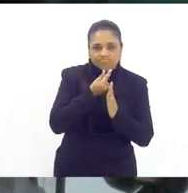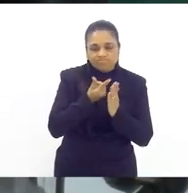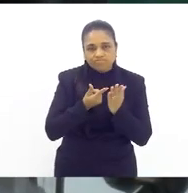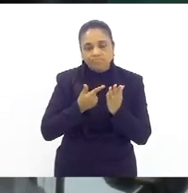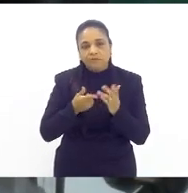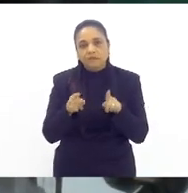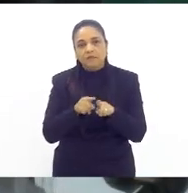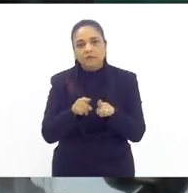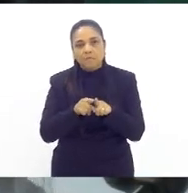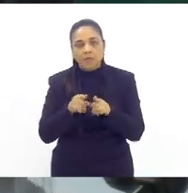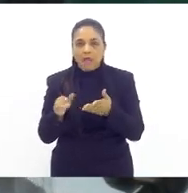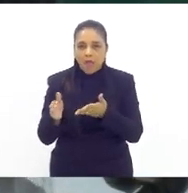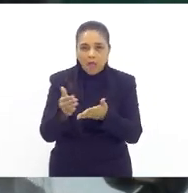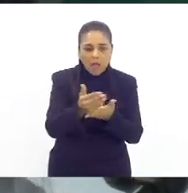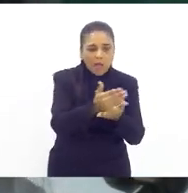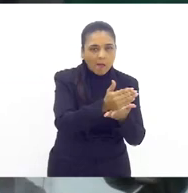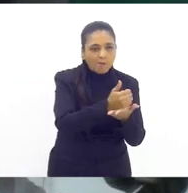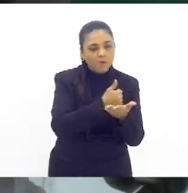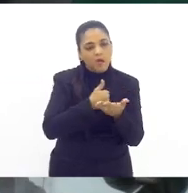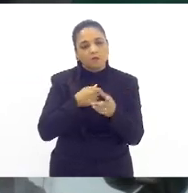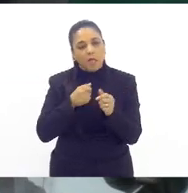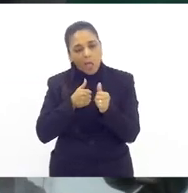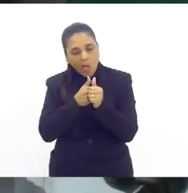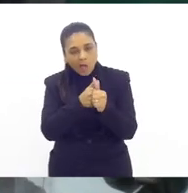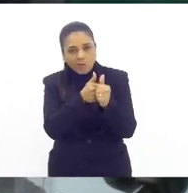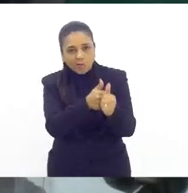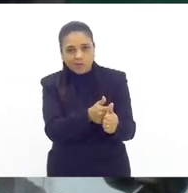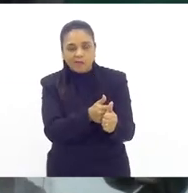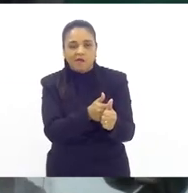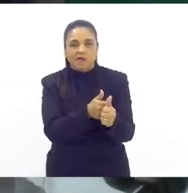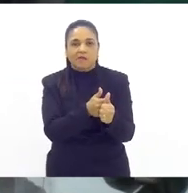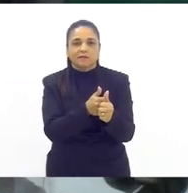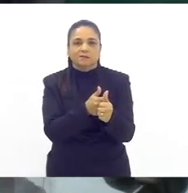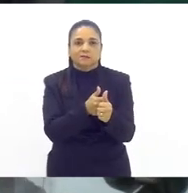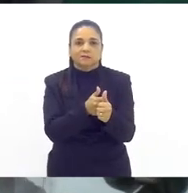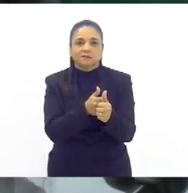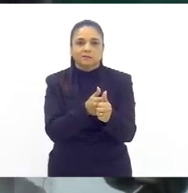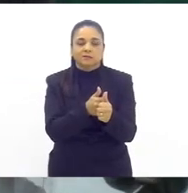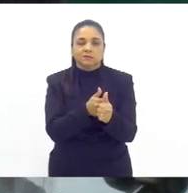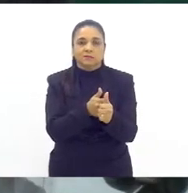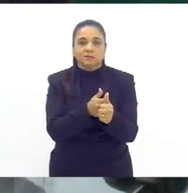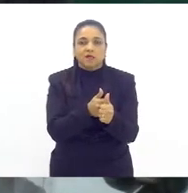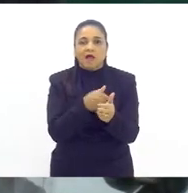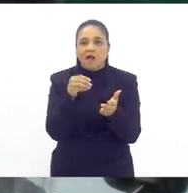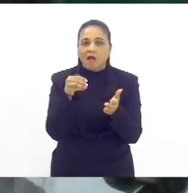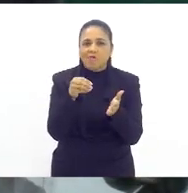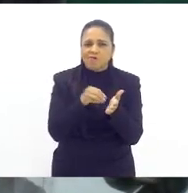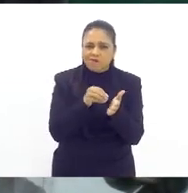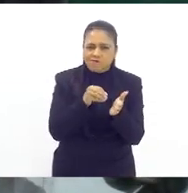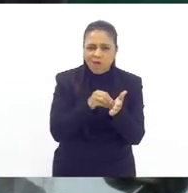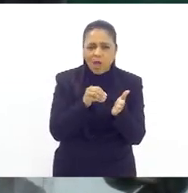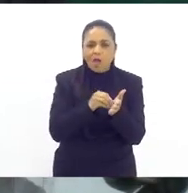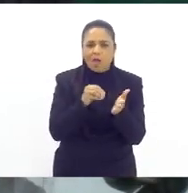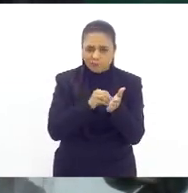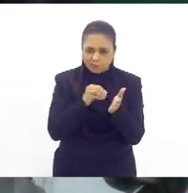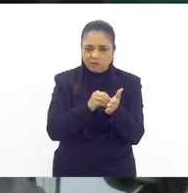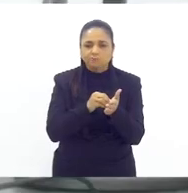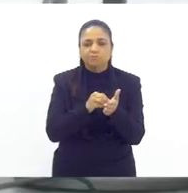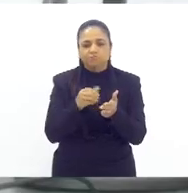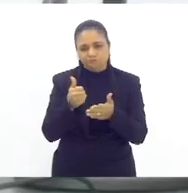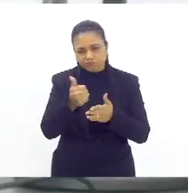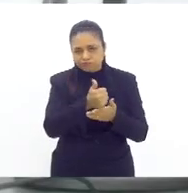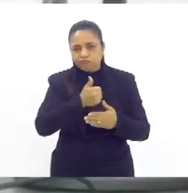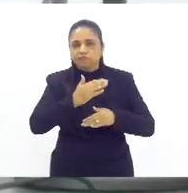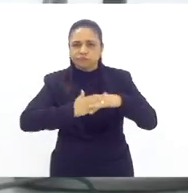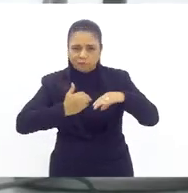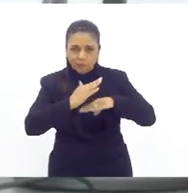tem apurado e tentado acompanhar a questão da deficiência né de pessoal da fundação e que impacta isso vem vem tendo